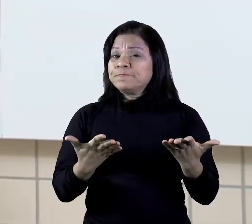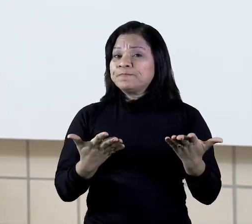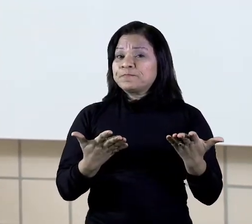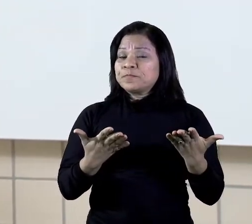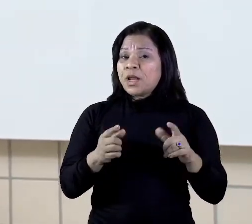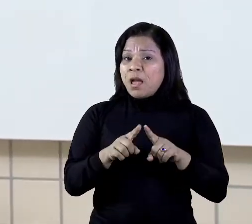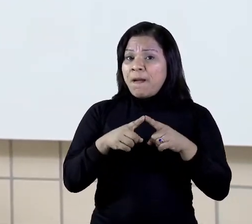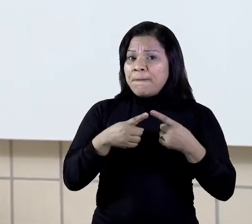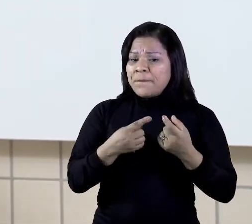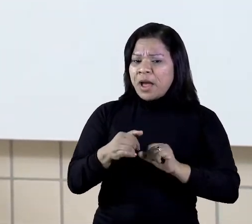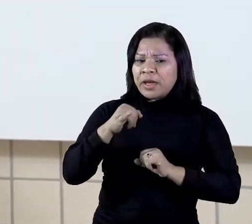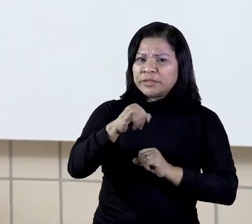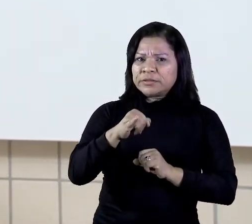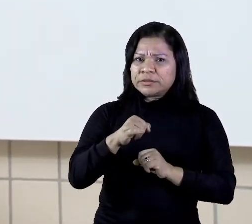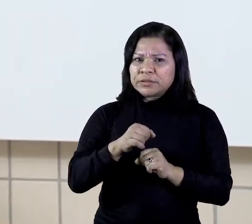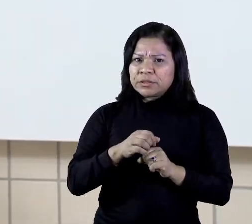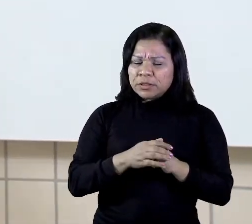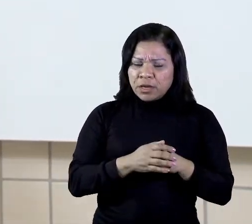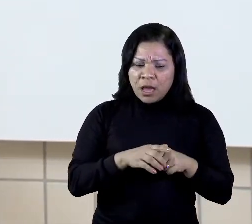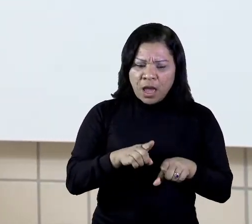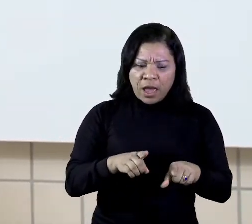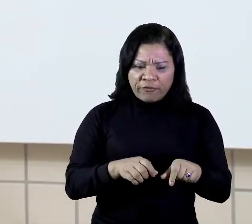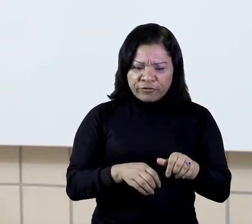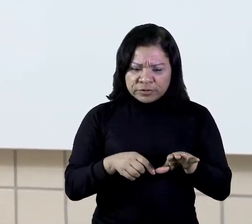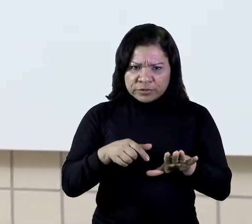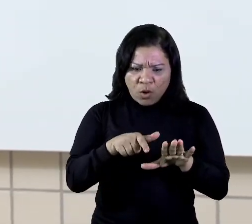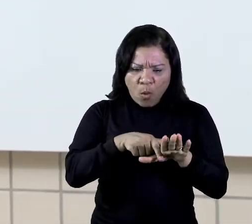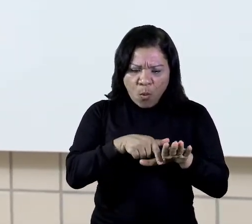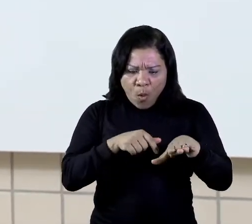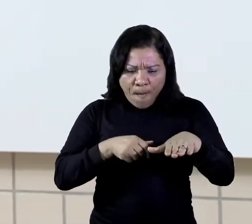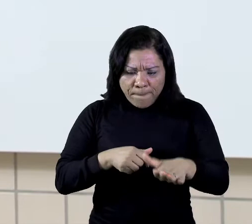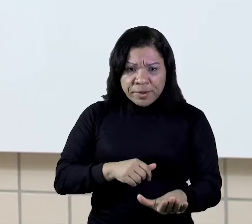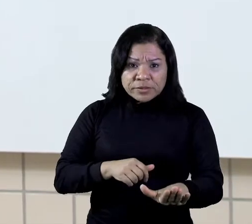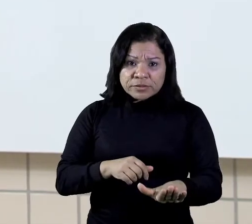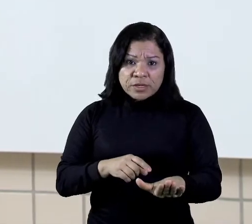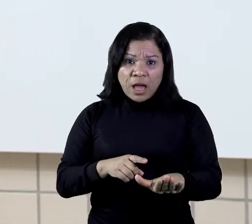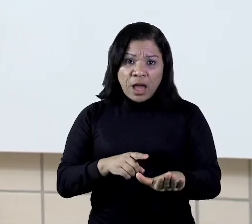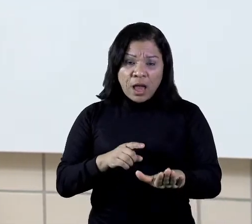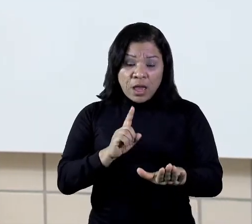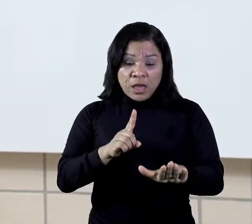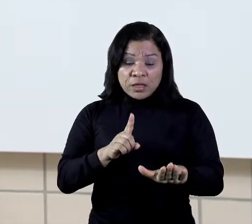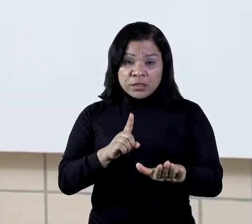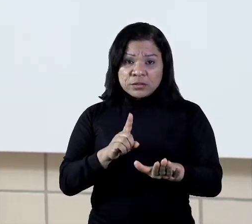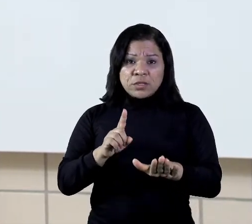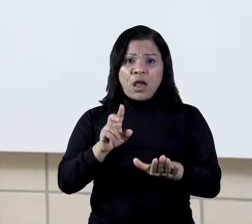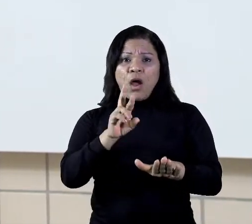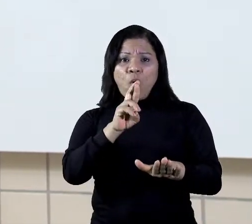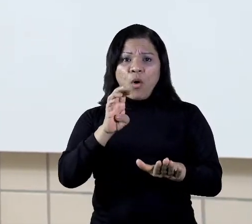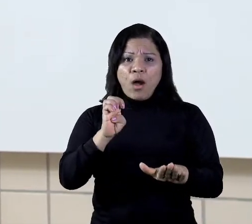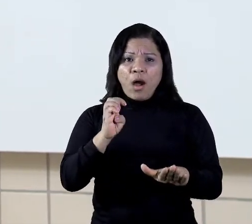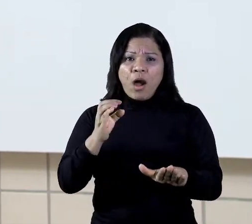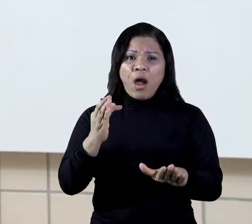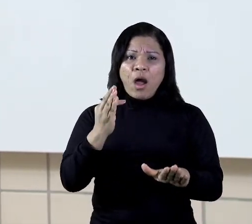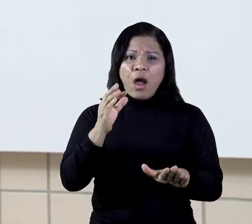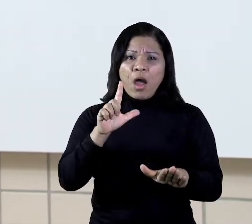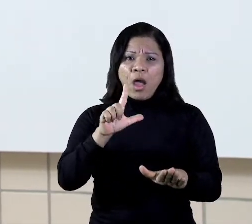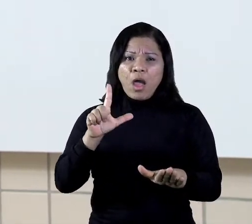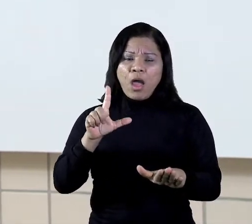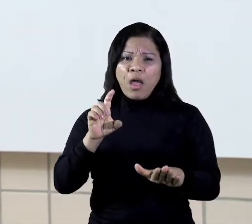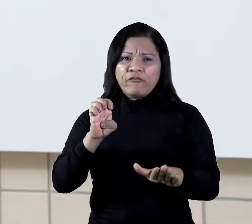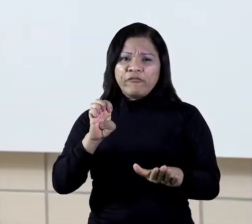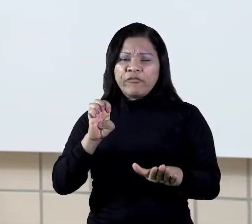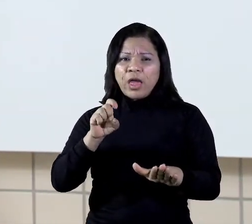uma coisa, quando tu vai pisar em alguma coisa, tu pisa em falso, por quê? Porque isso é o reflexo. Você não coordenou isso. Isso